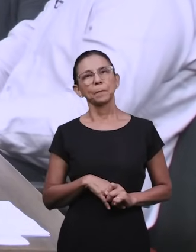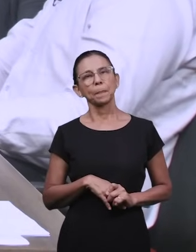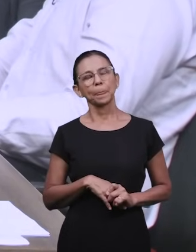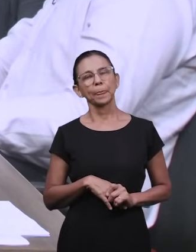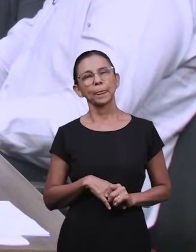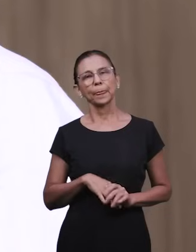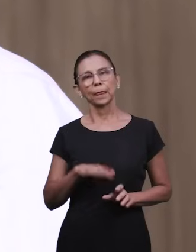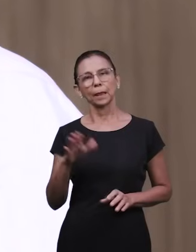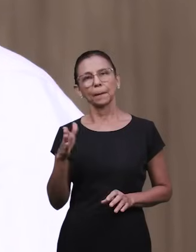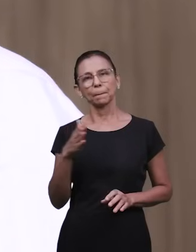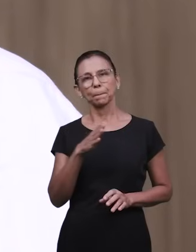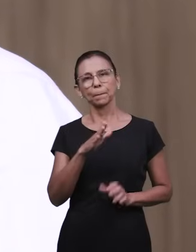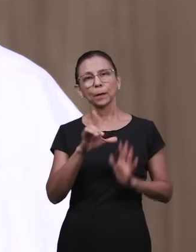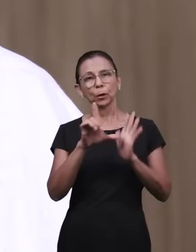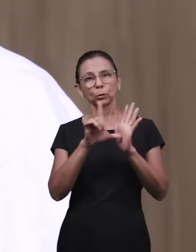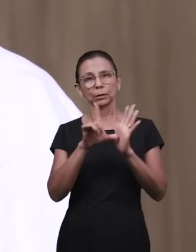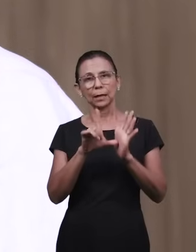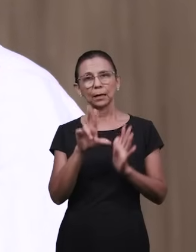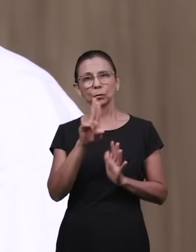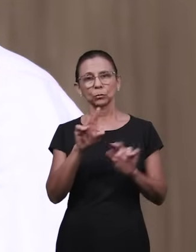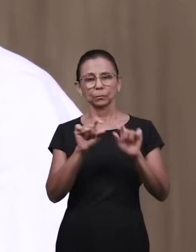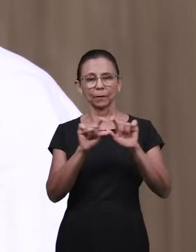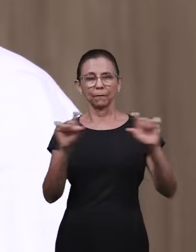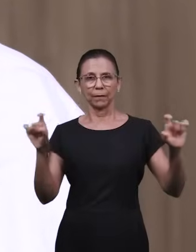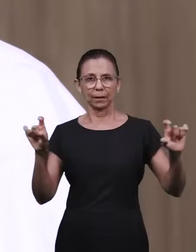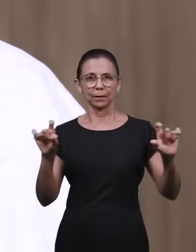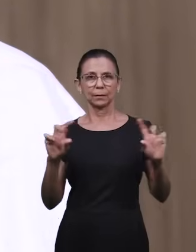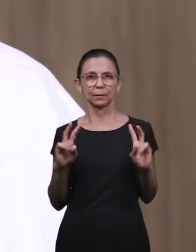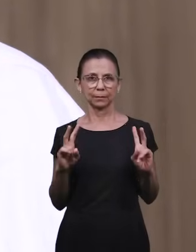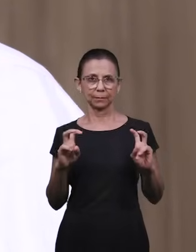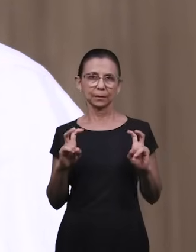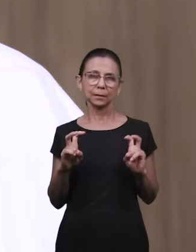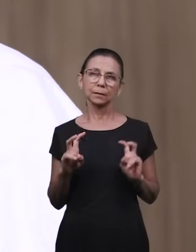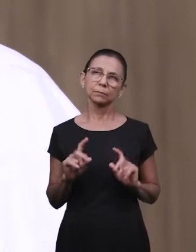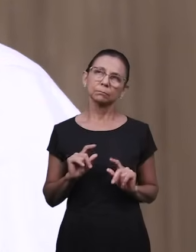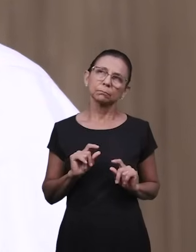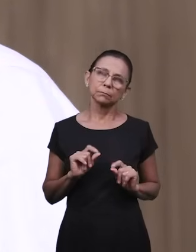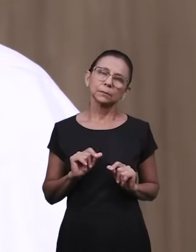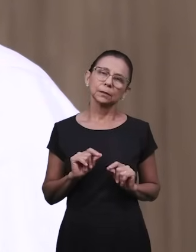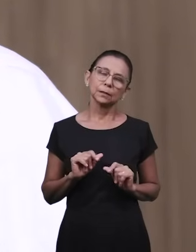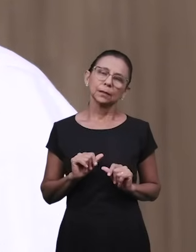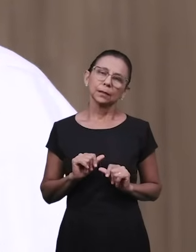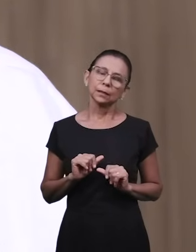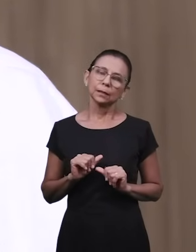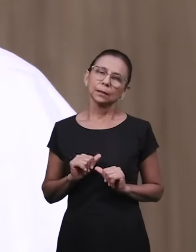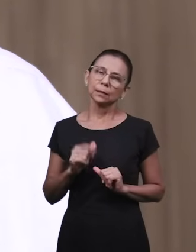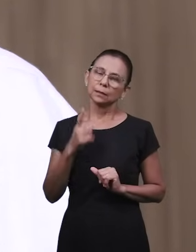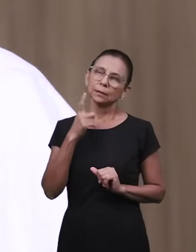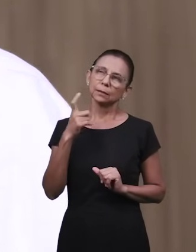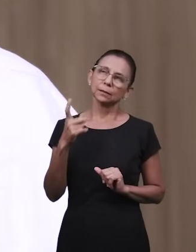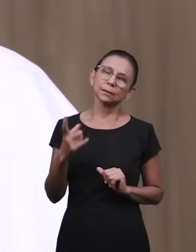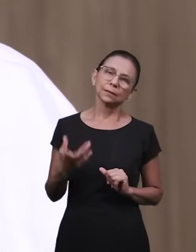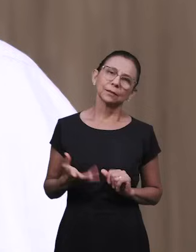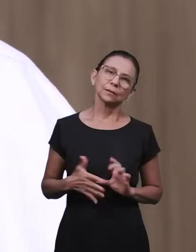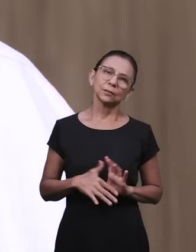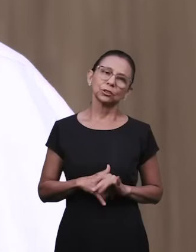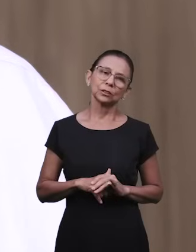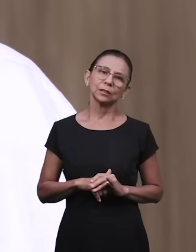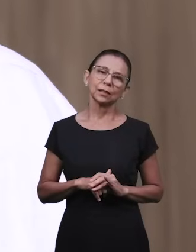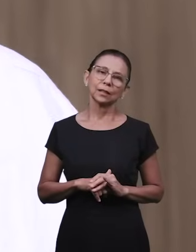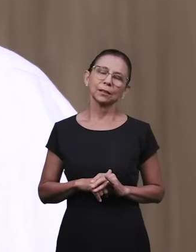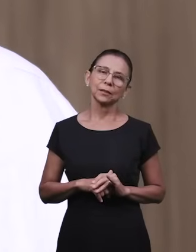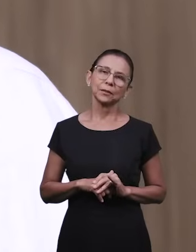próprio Lutero, ele usa uma expressão que é muito replicada,